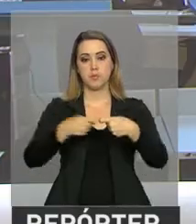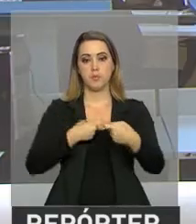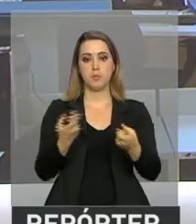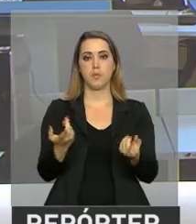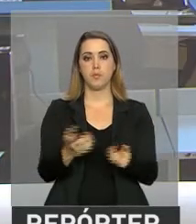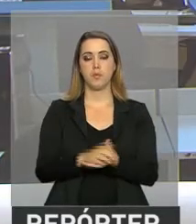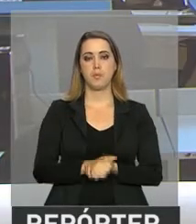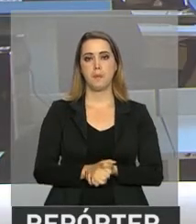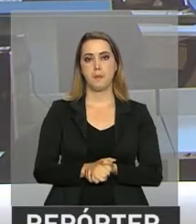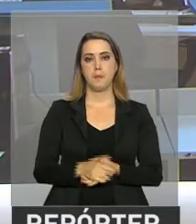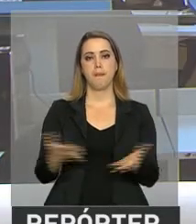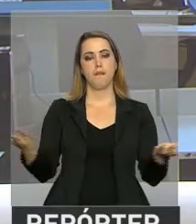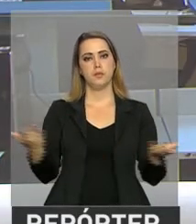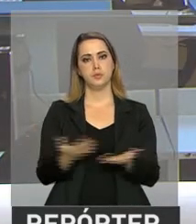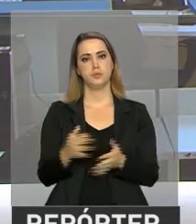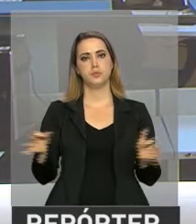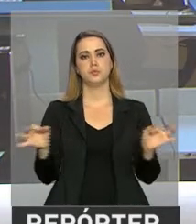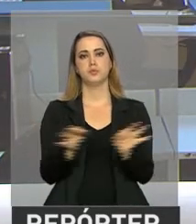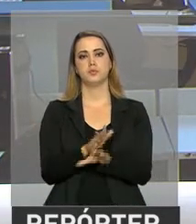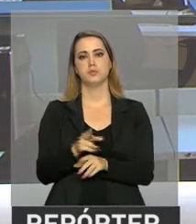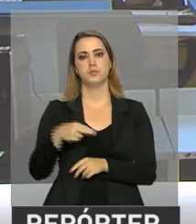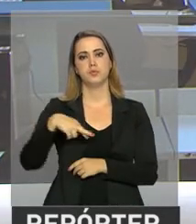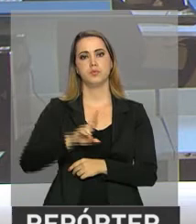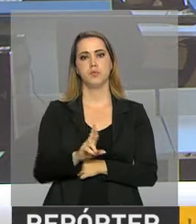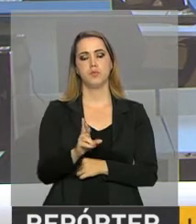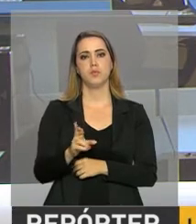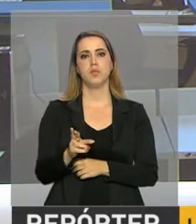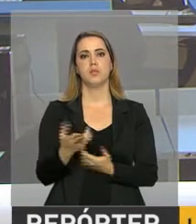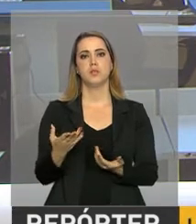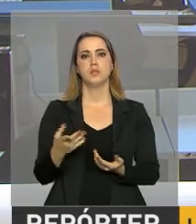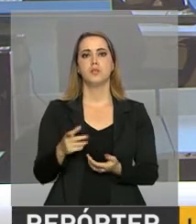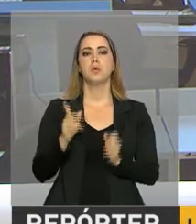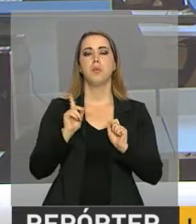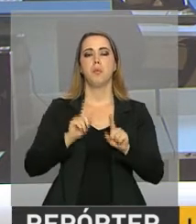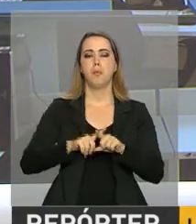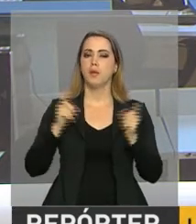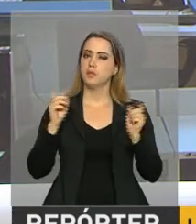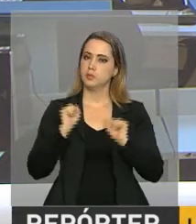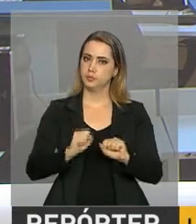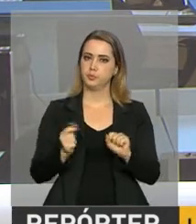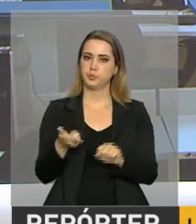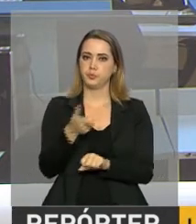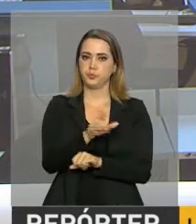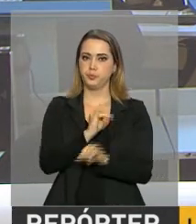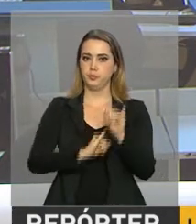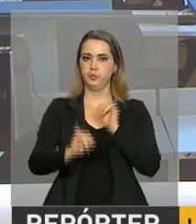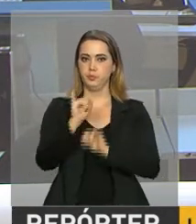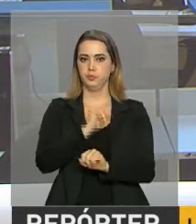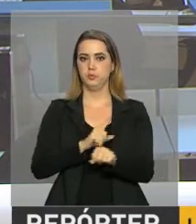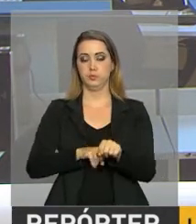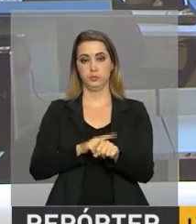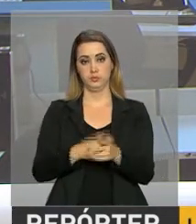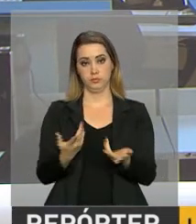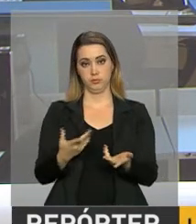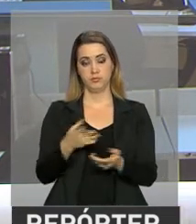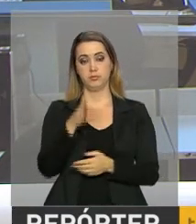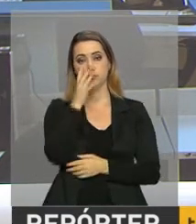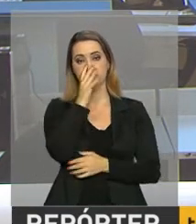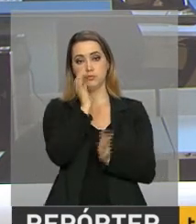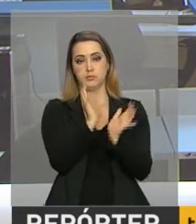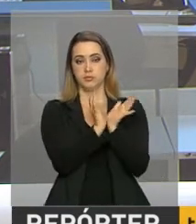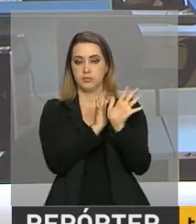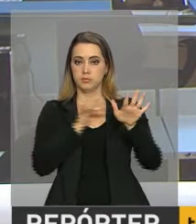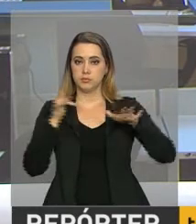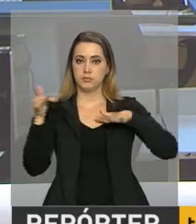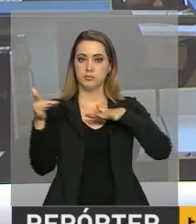e assim termina esta edição do repórter nbr mas podemos voltar a qualquer momento com outras informações acompanhe também as